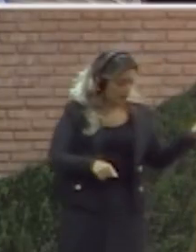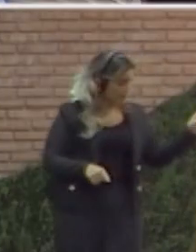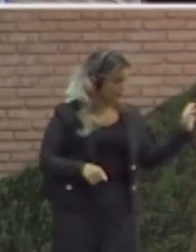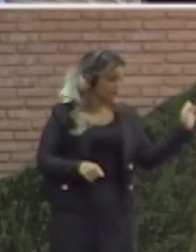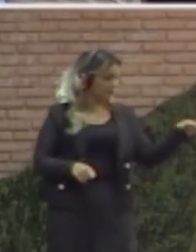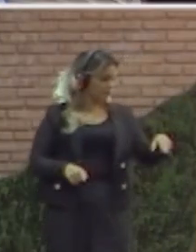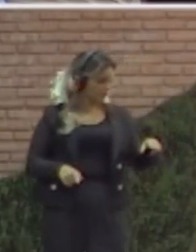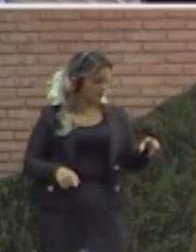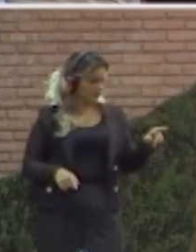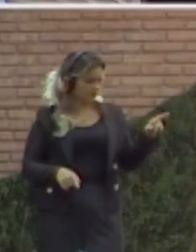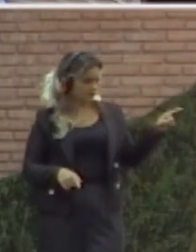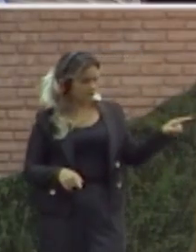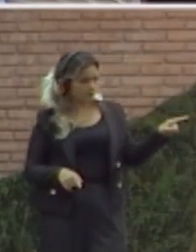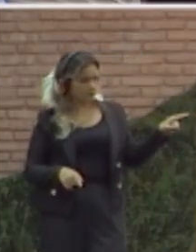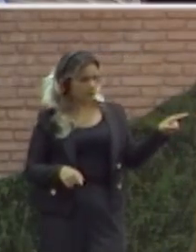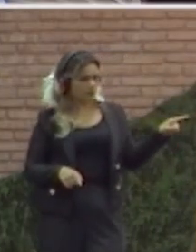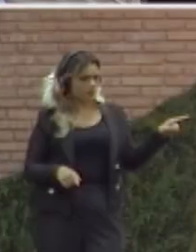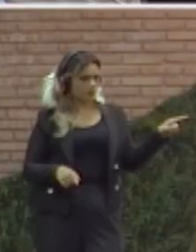se